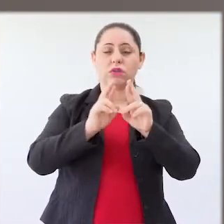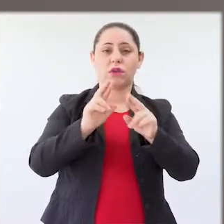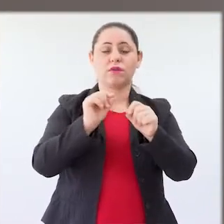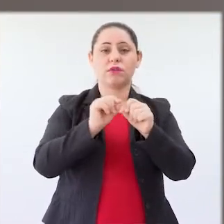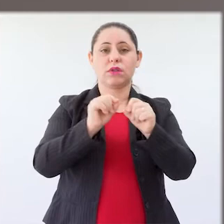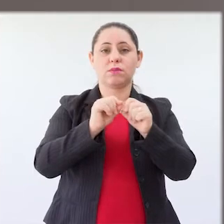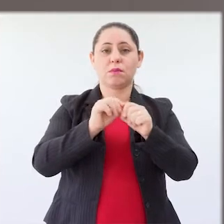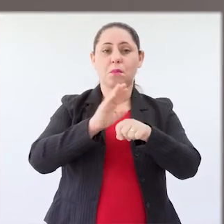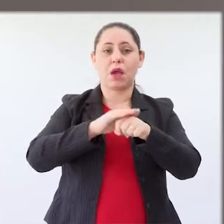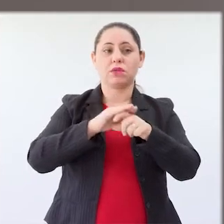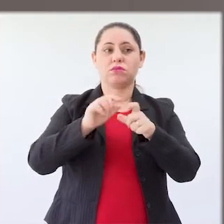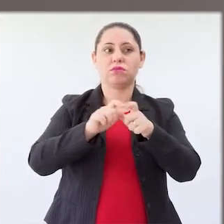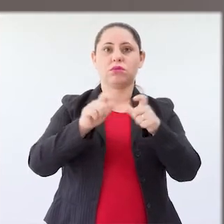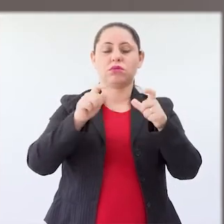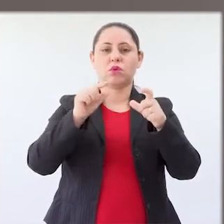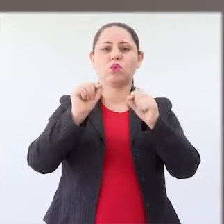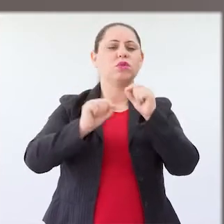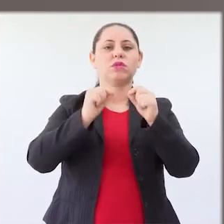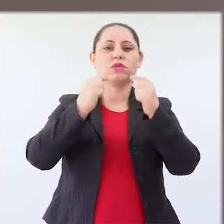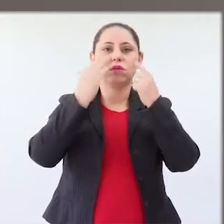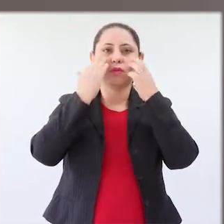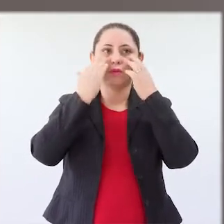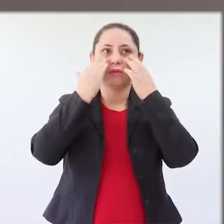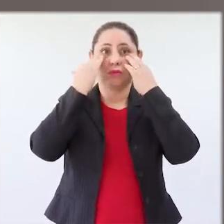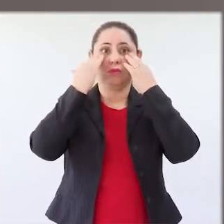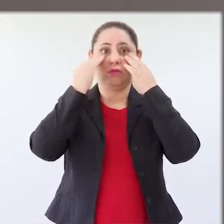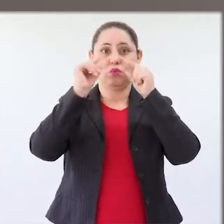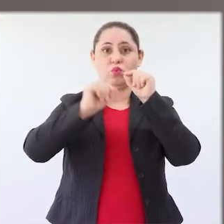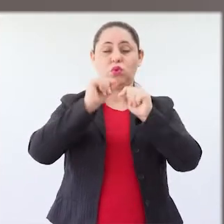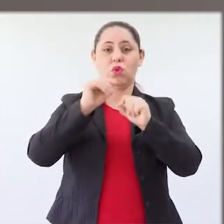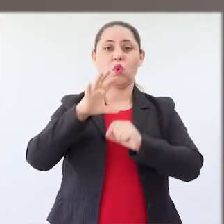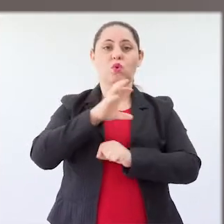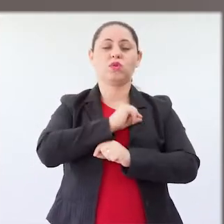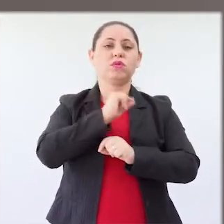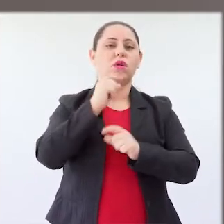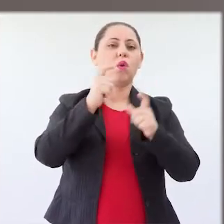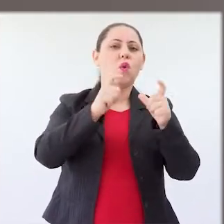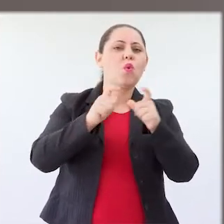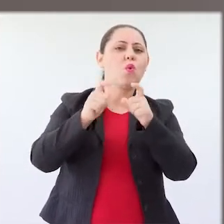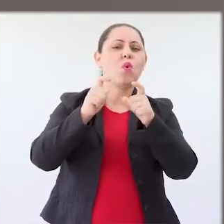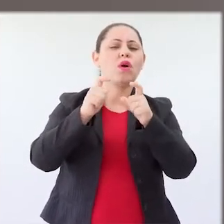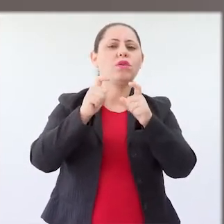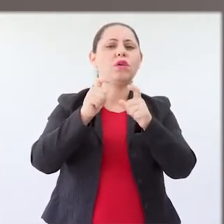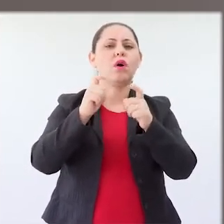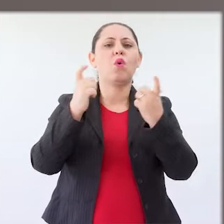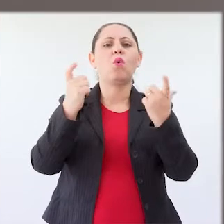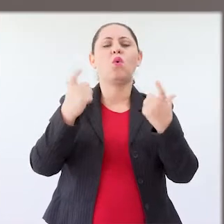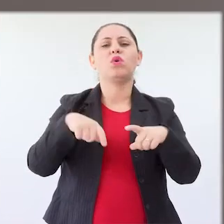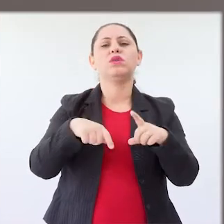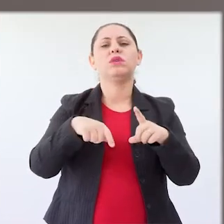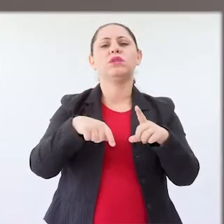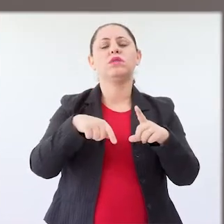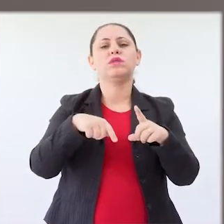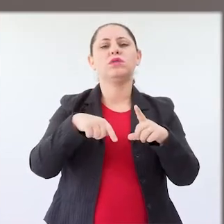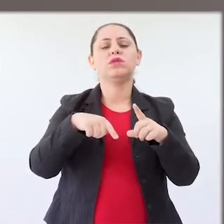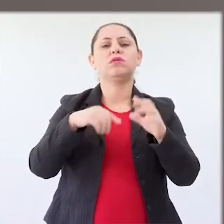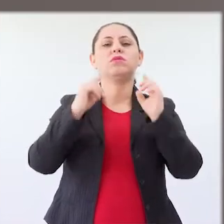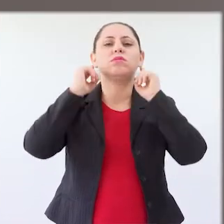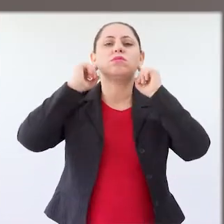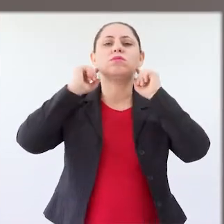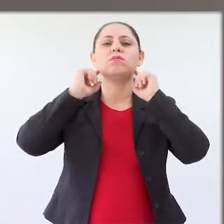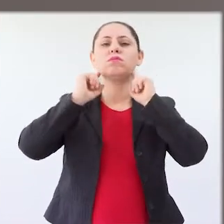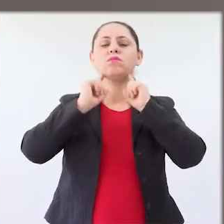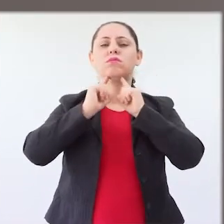reestruturar, revolumizar. Tá? A gente gosta de colocar ele principalmente em alguns locais, né,